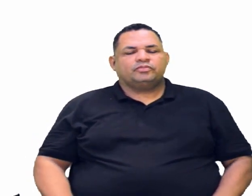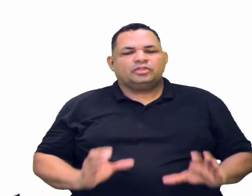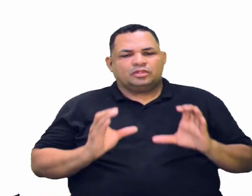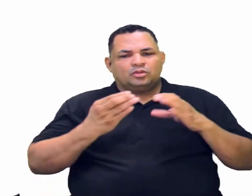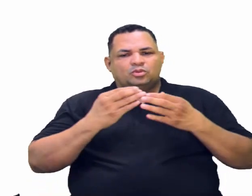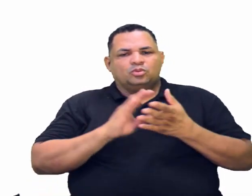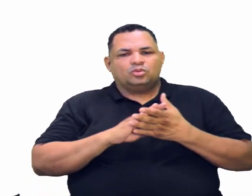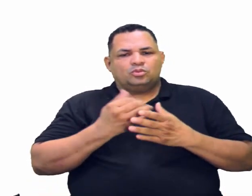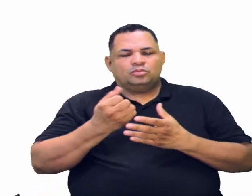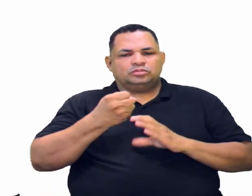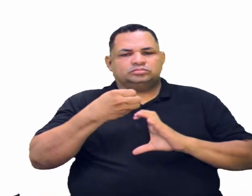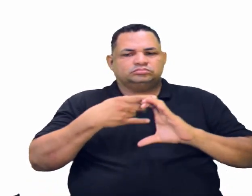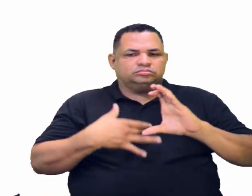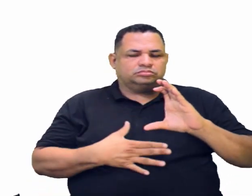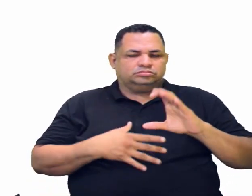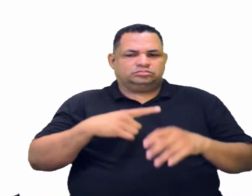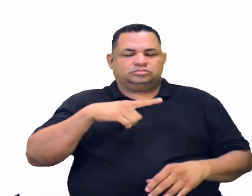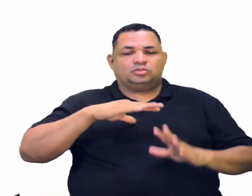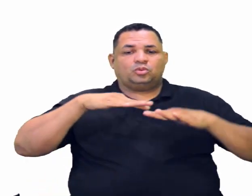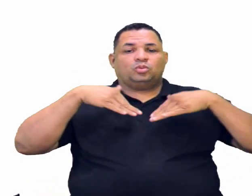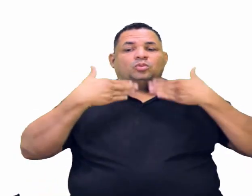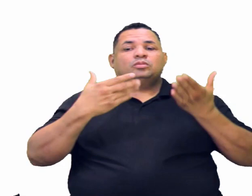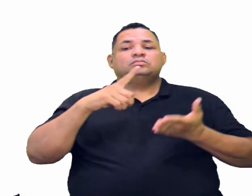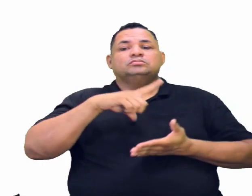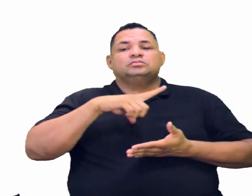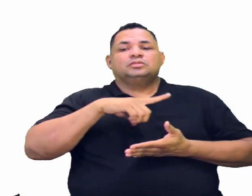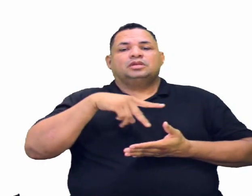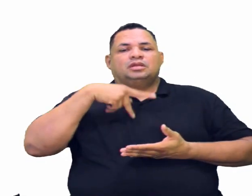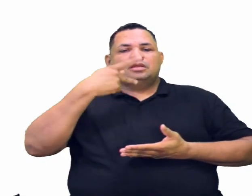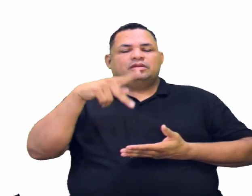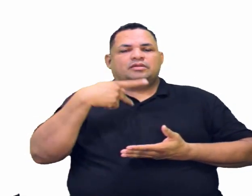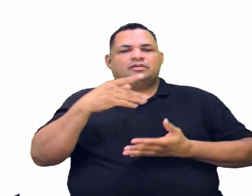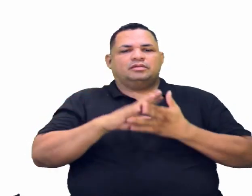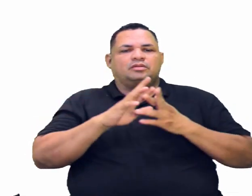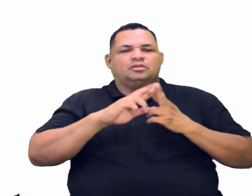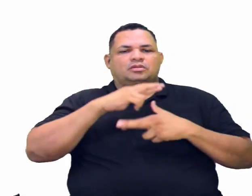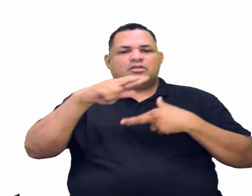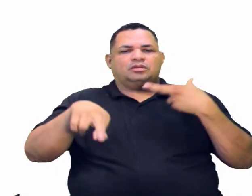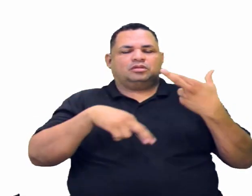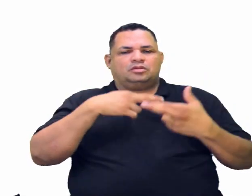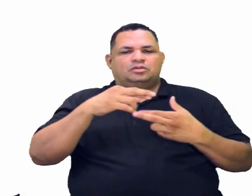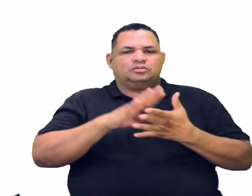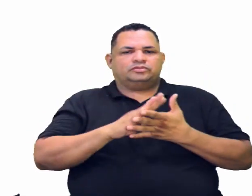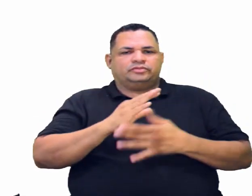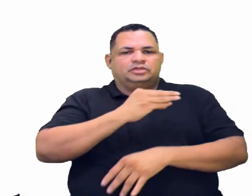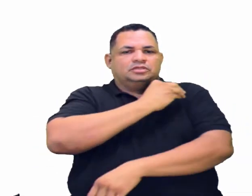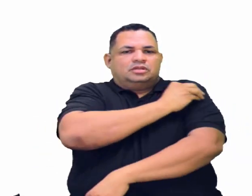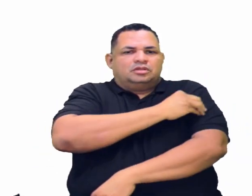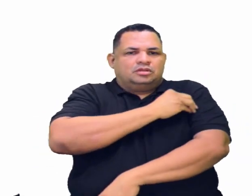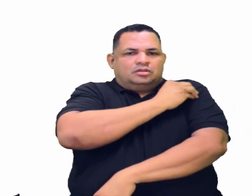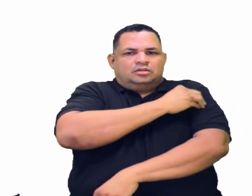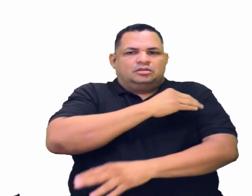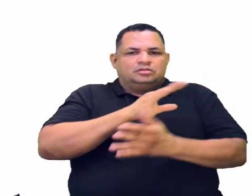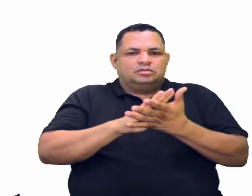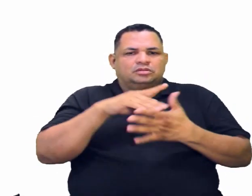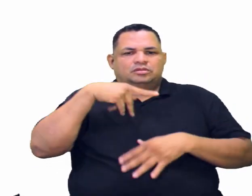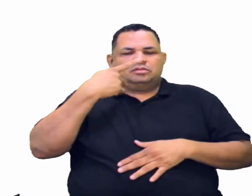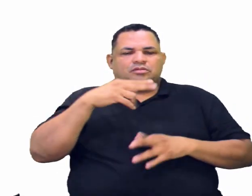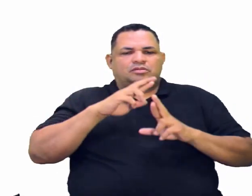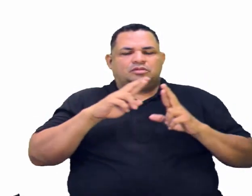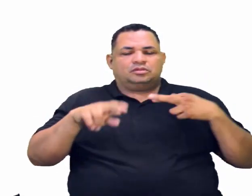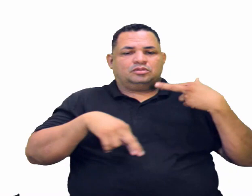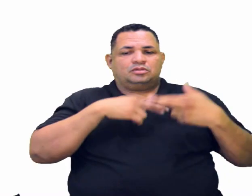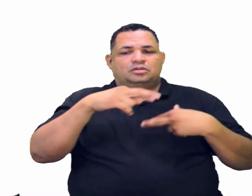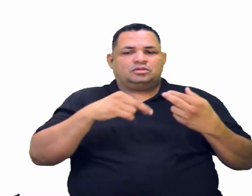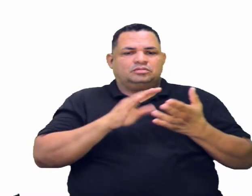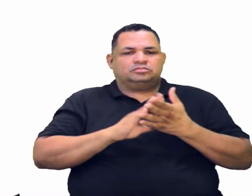grupo funcional. Então todas as vezes que a gente estiver falando de reações que envolvam os álcools, nós vamos estar falando de reações que